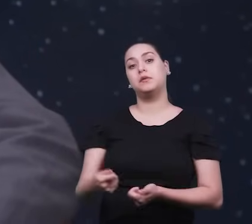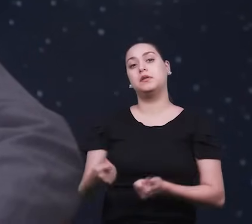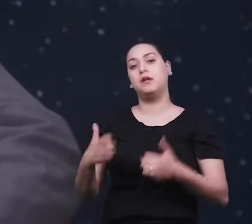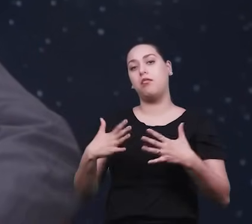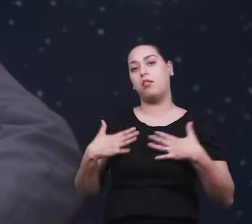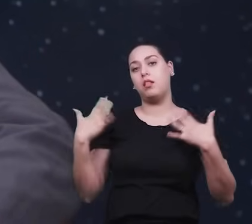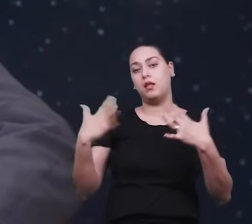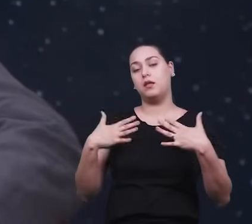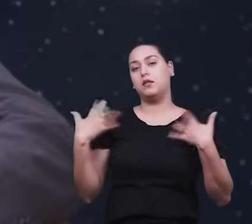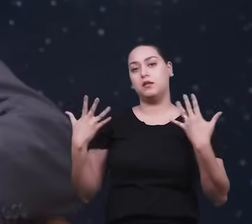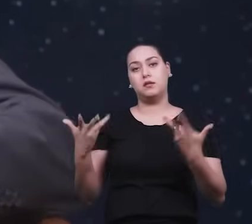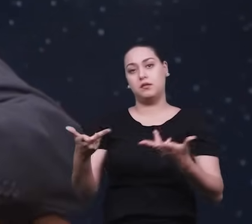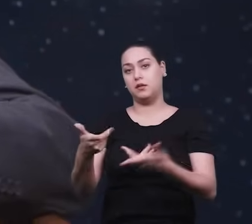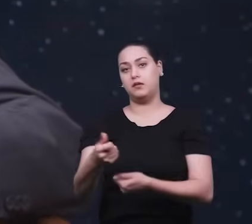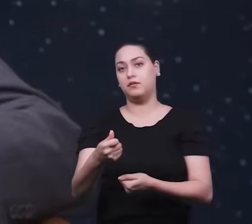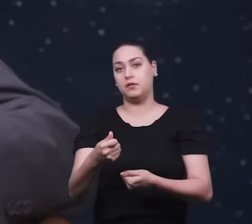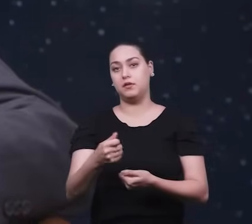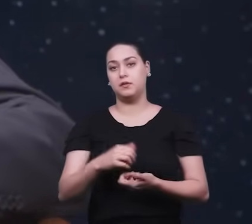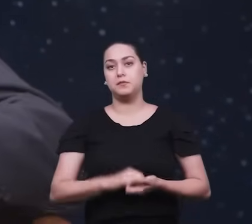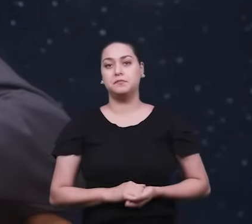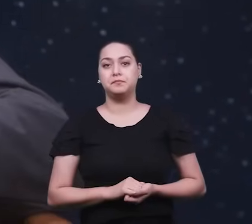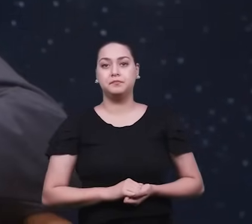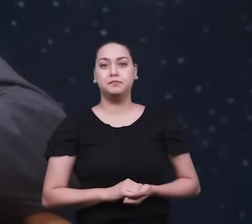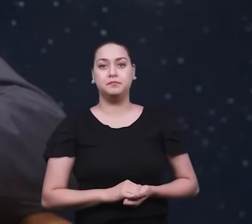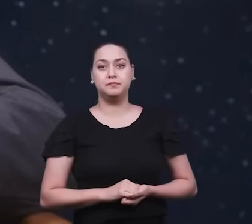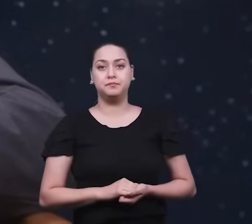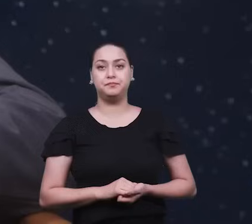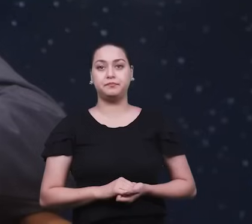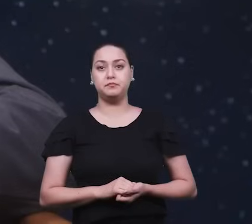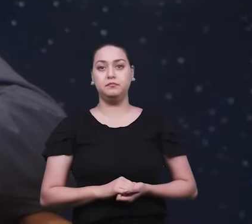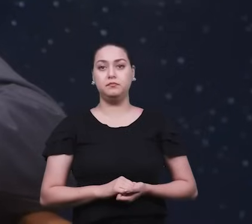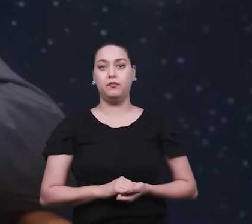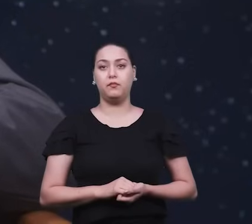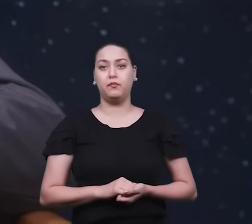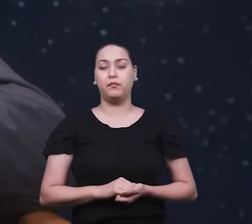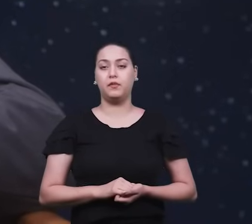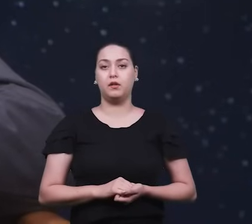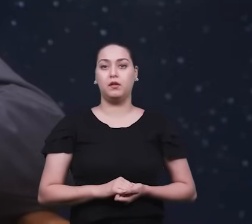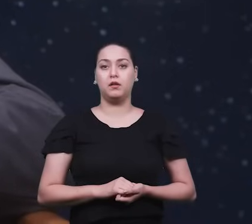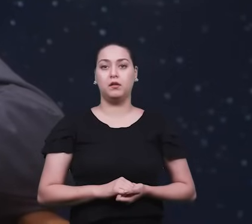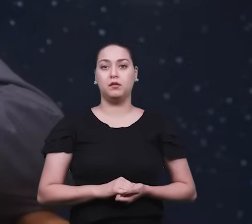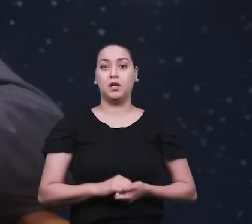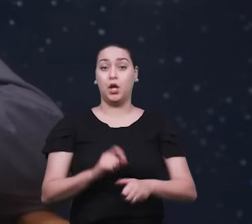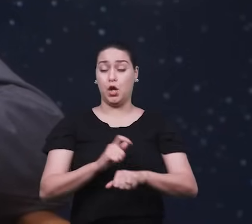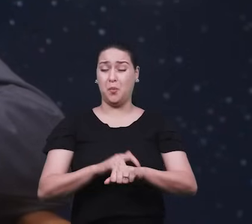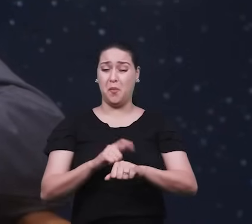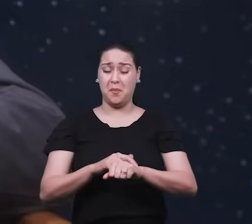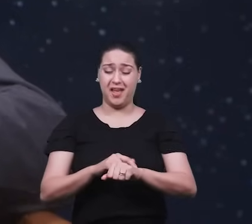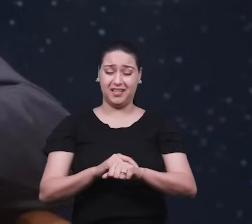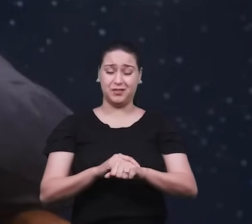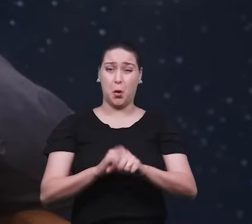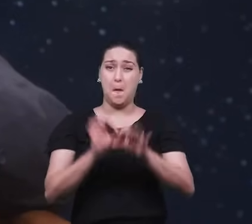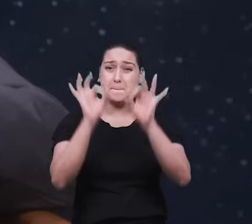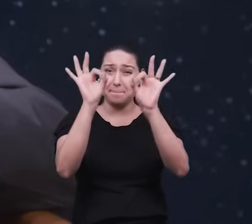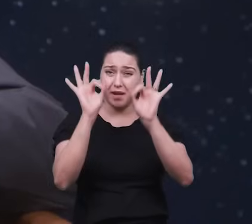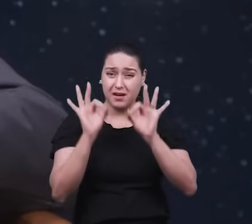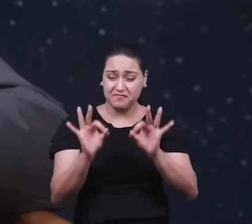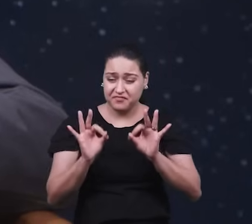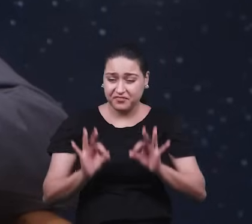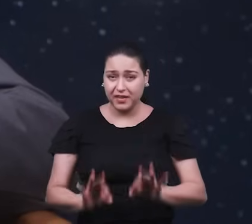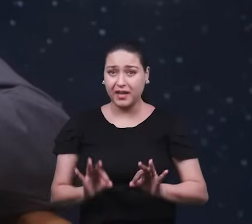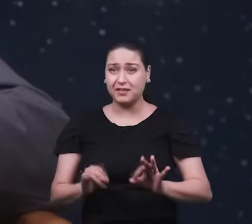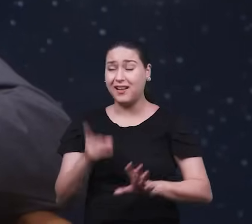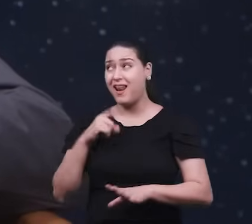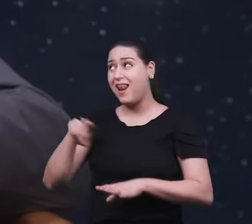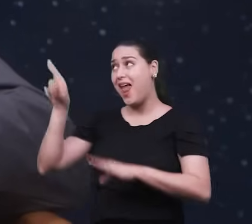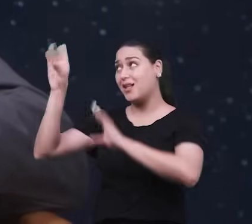experiência maravilhosa, dessa alegria extraordinária, e que vai chegar a seu momento mais perfeito, mais